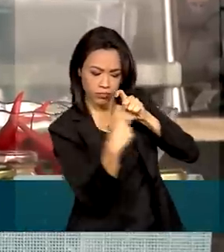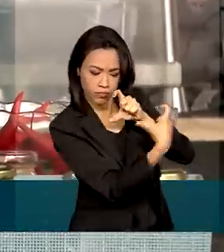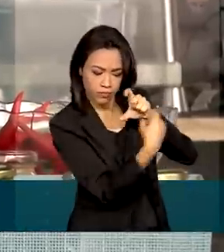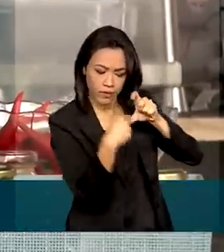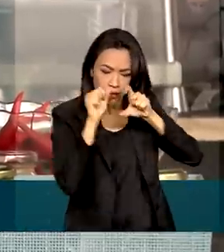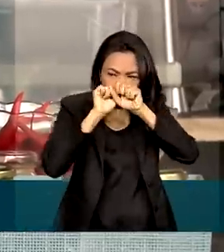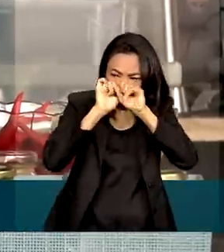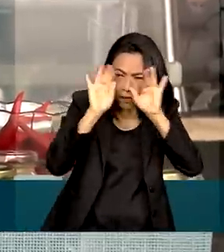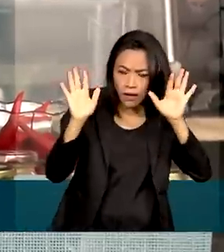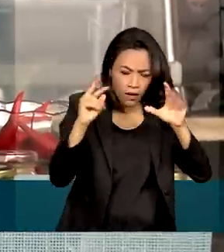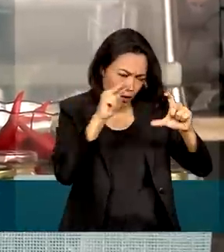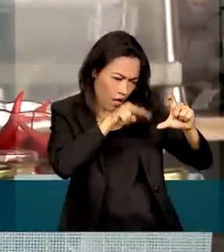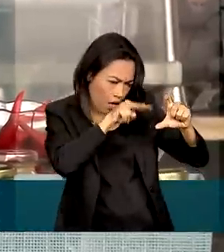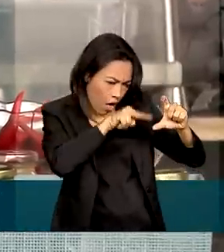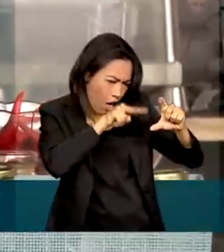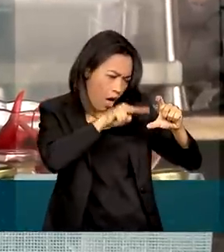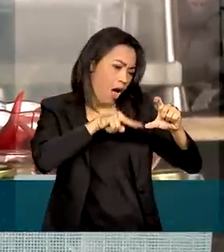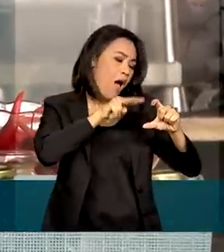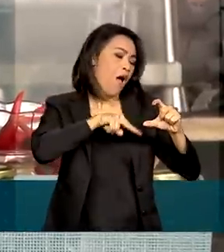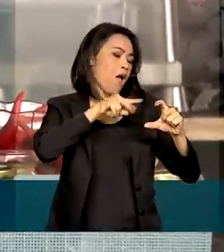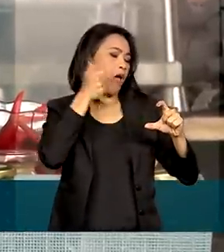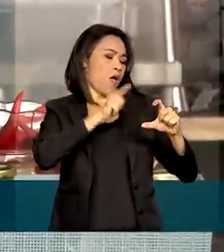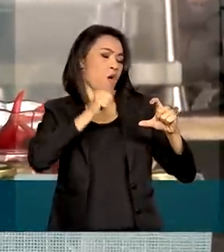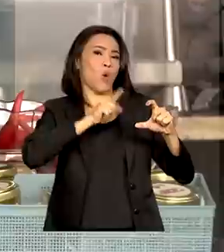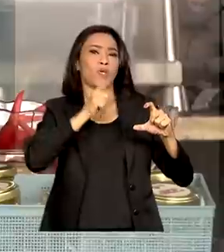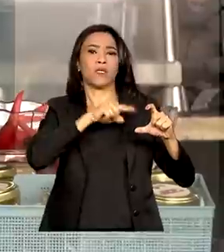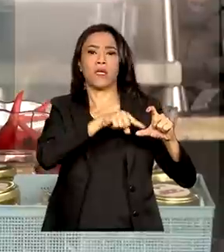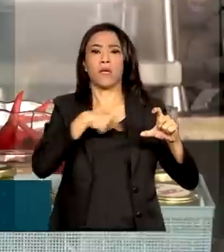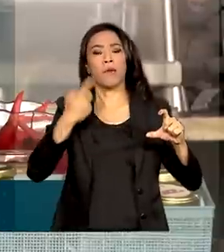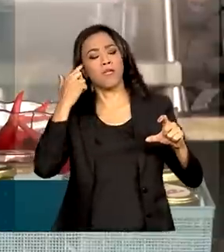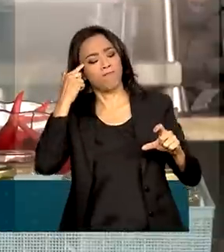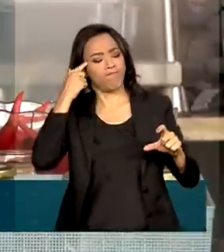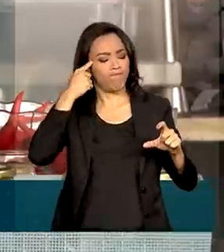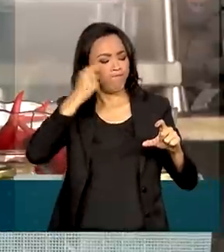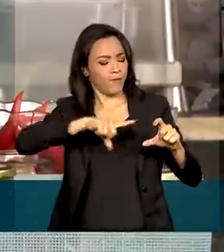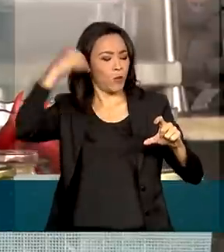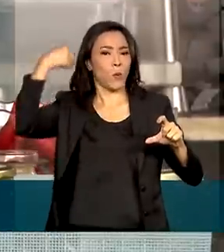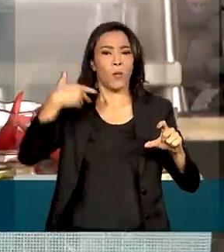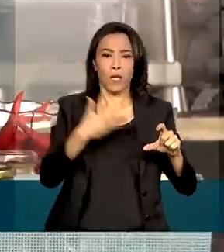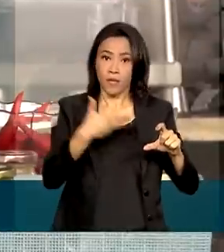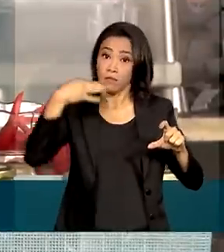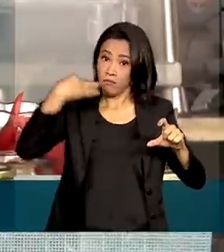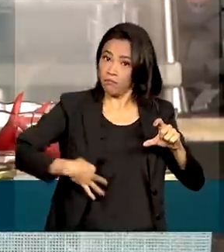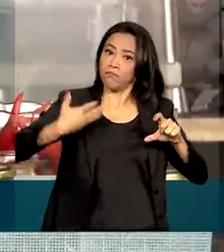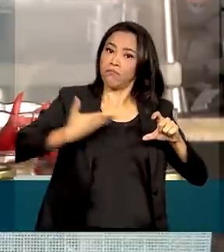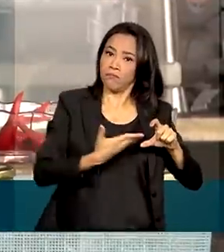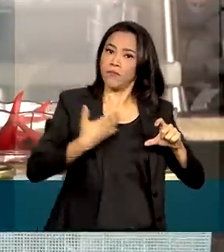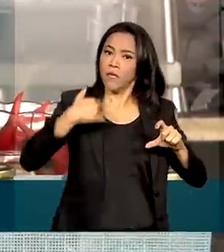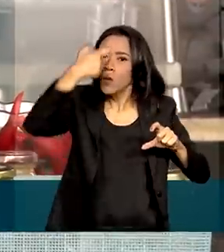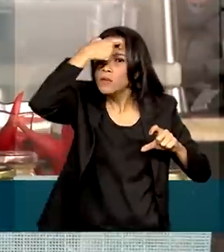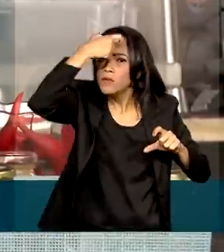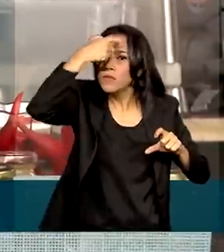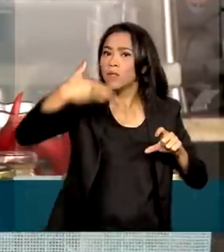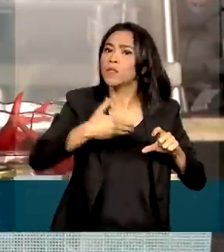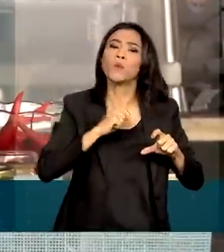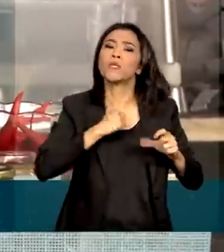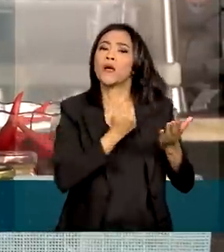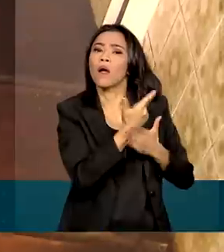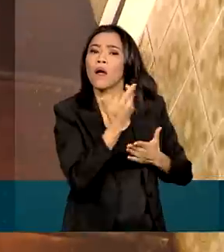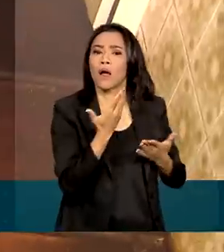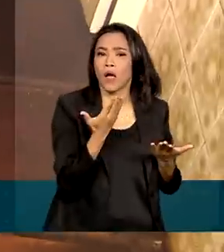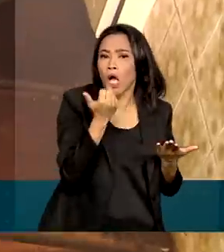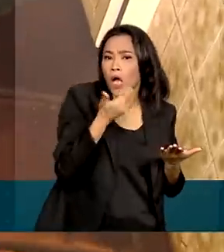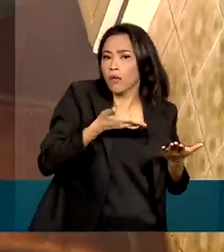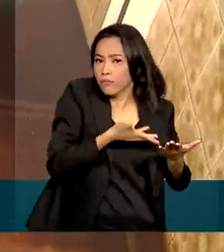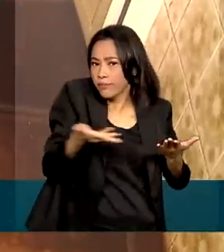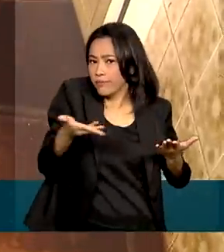visível e mais clara para o consumidor. A gente consegue ampliar o poder de escolha dele para que ele realmente tenha ciência daquilo que ele está consumindo.